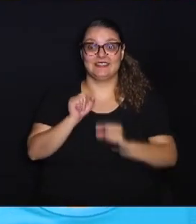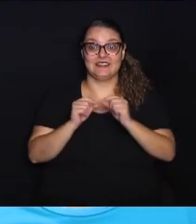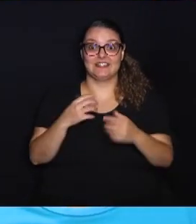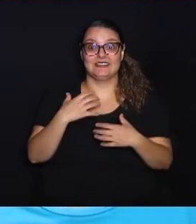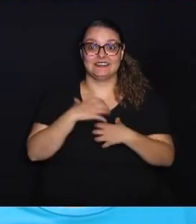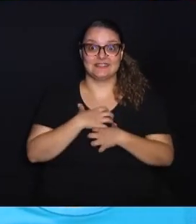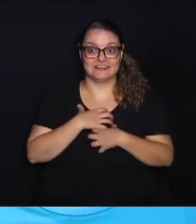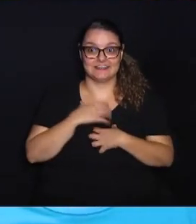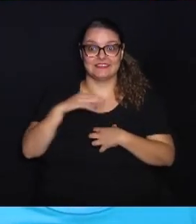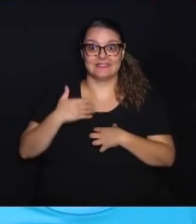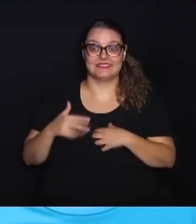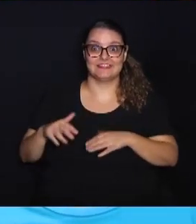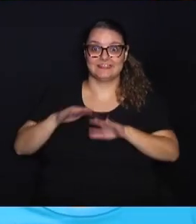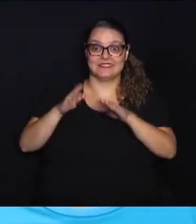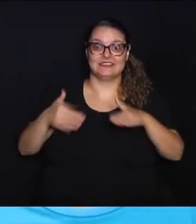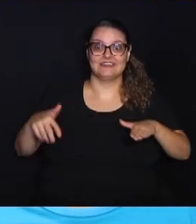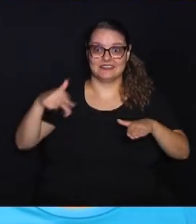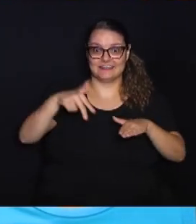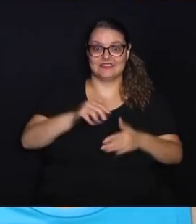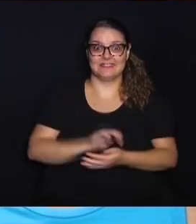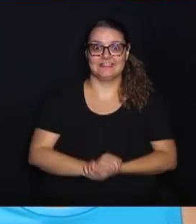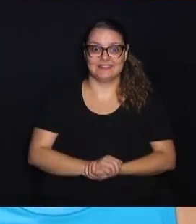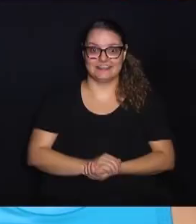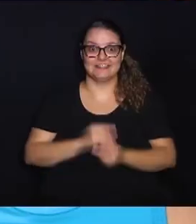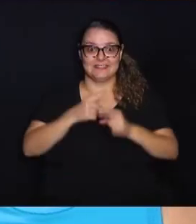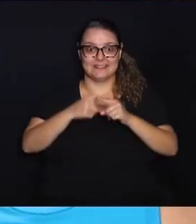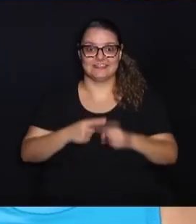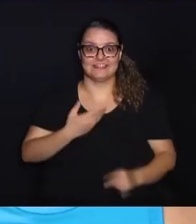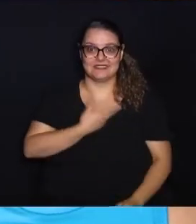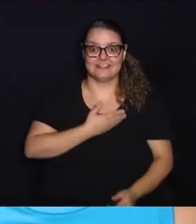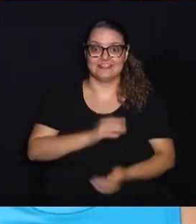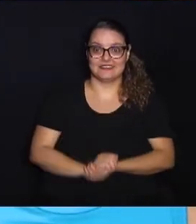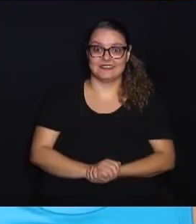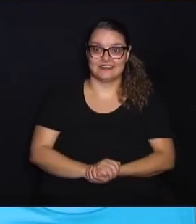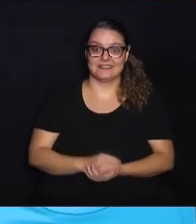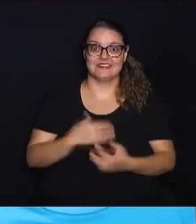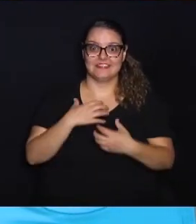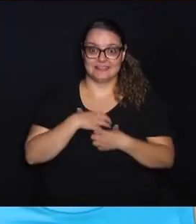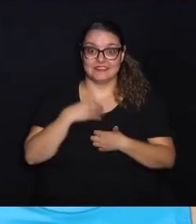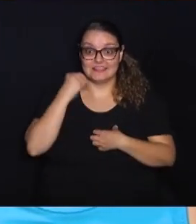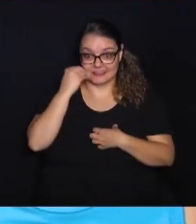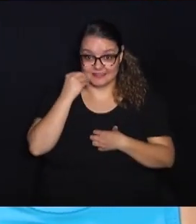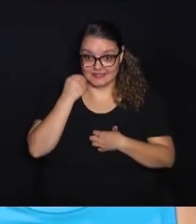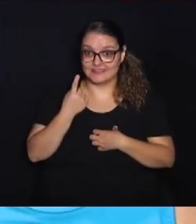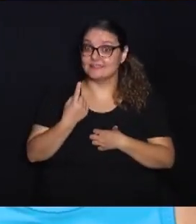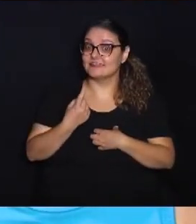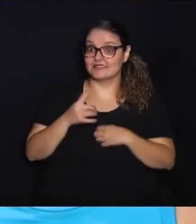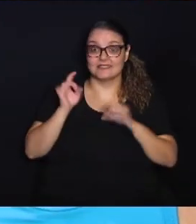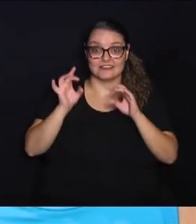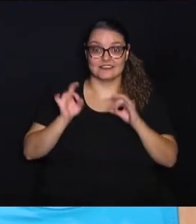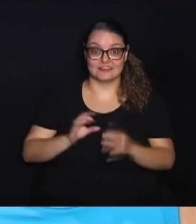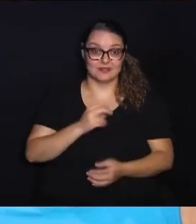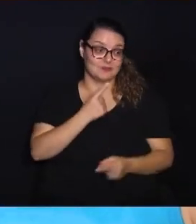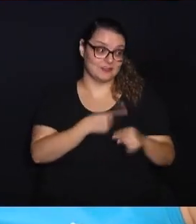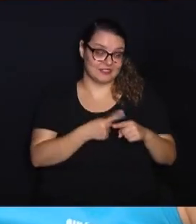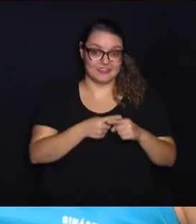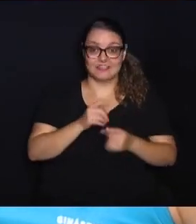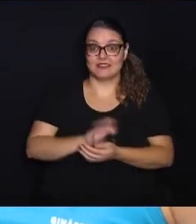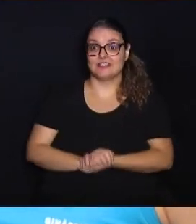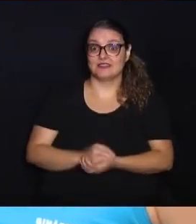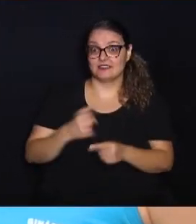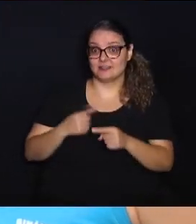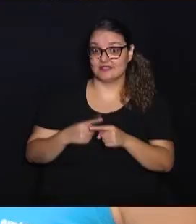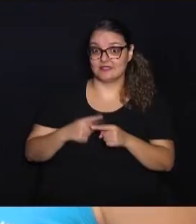competindo com as minhas amigas e a gente sabe que a gente passou por causa que a gente se esforçou muito nos treinos. Alicia, foi muito